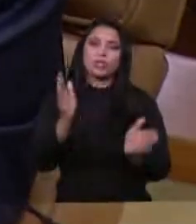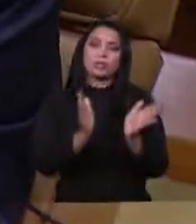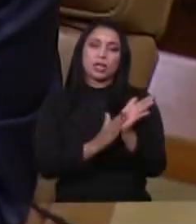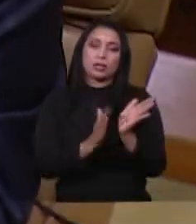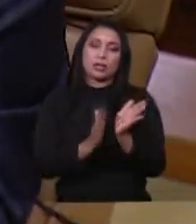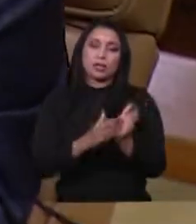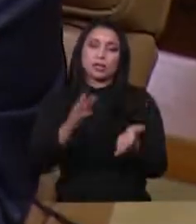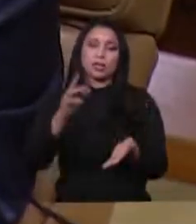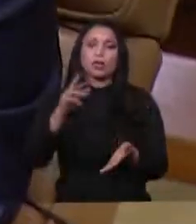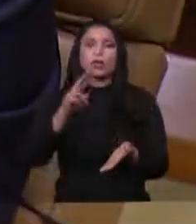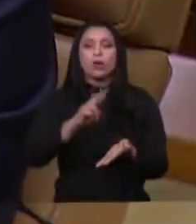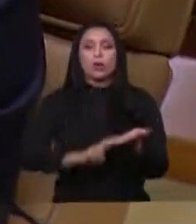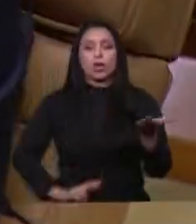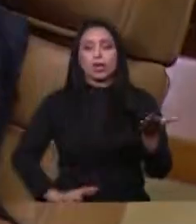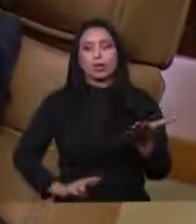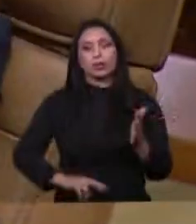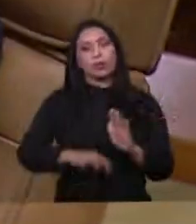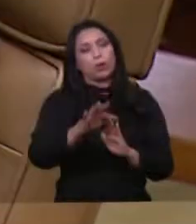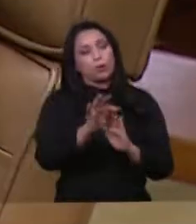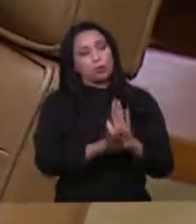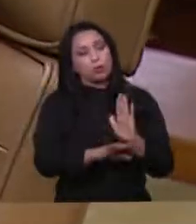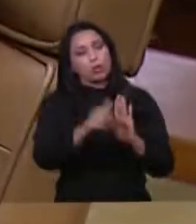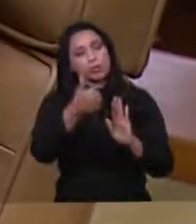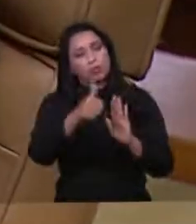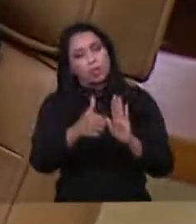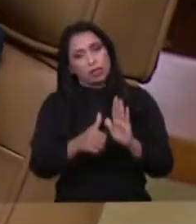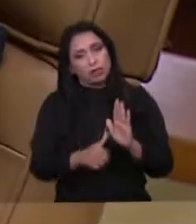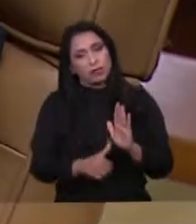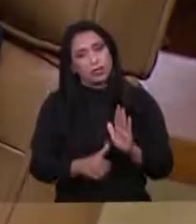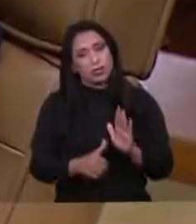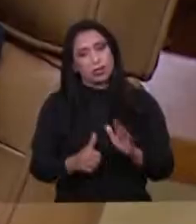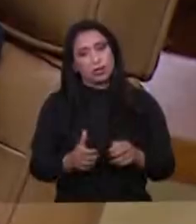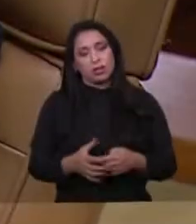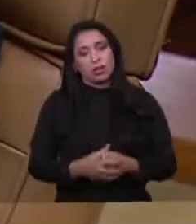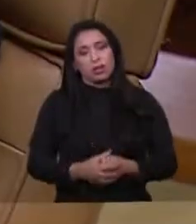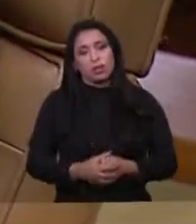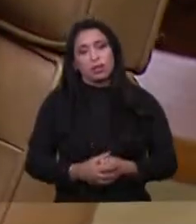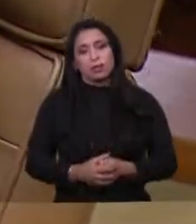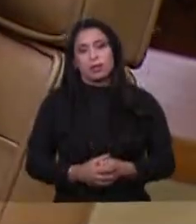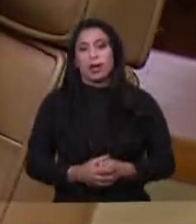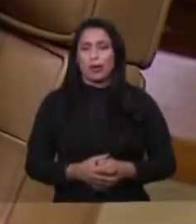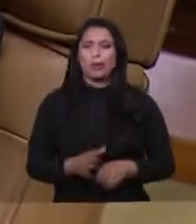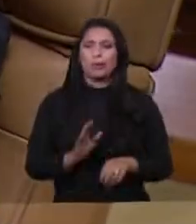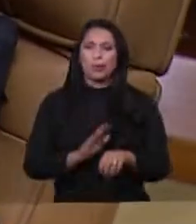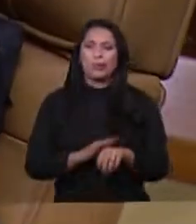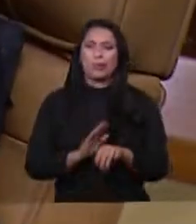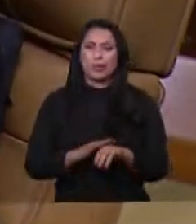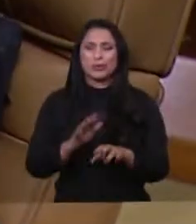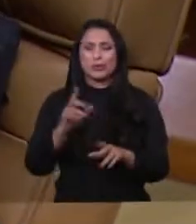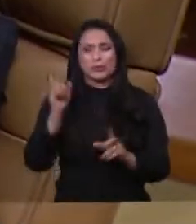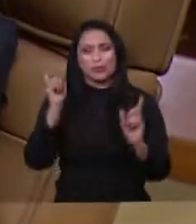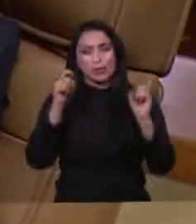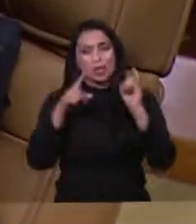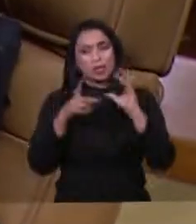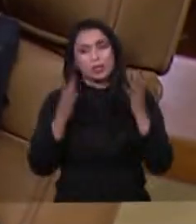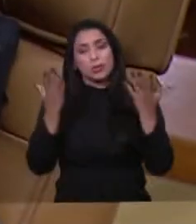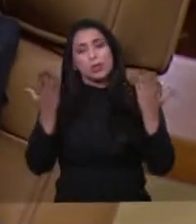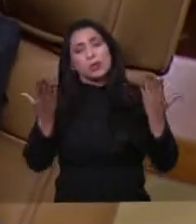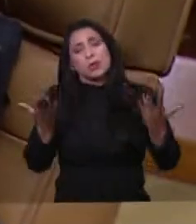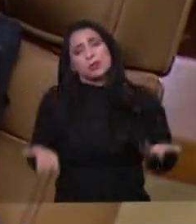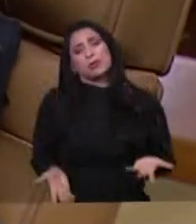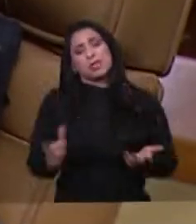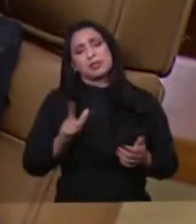do relator, do revisor, não é motivo de elogios, porque também o momento é trágico, temos que